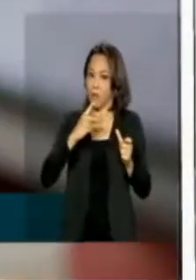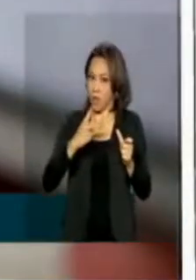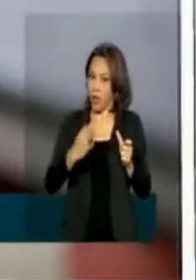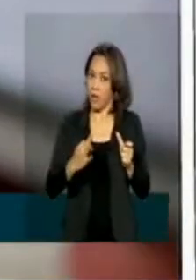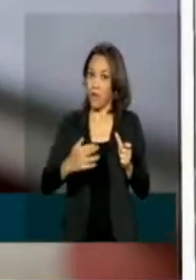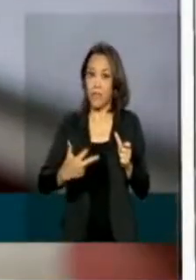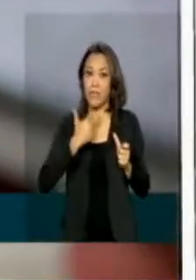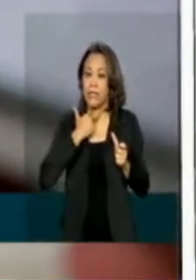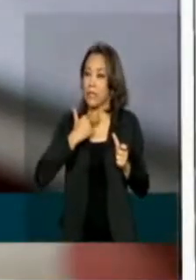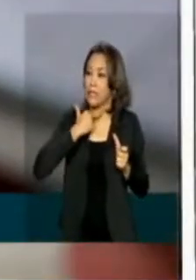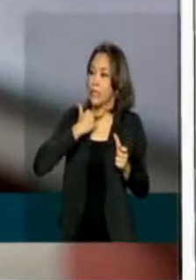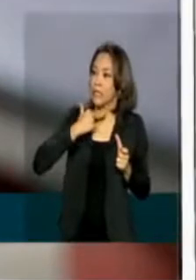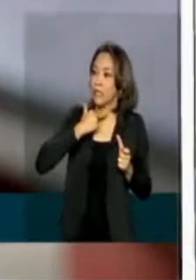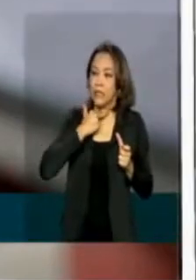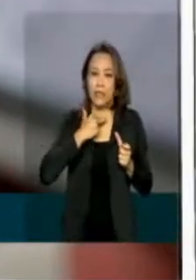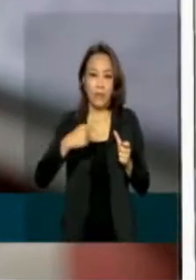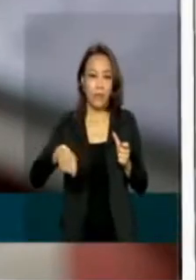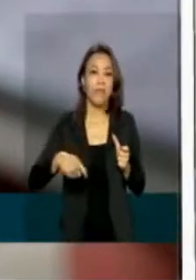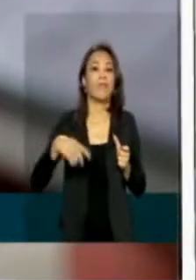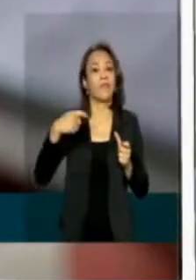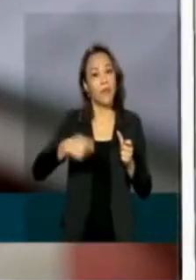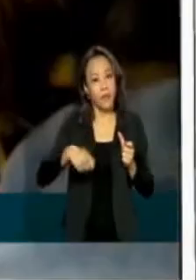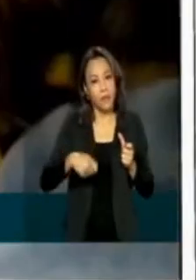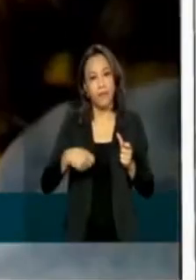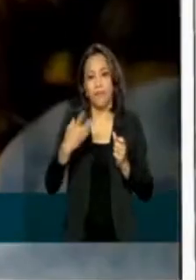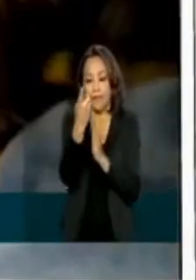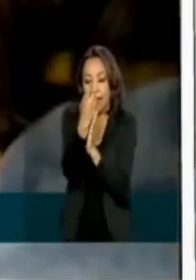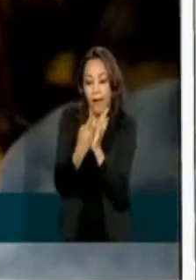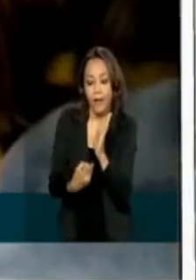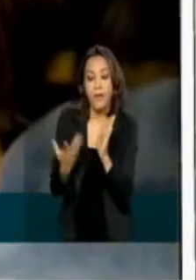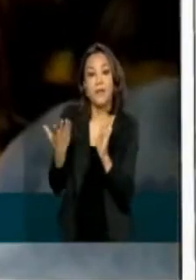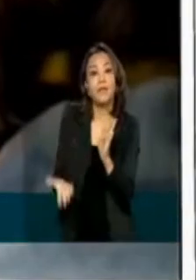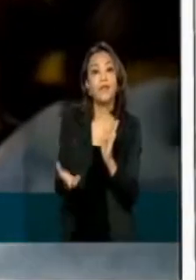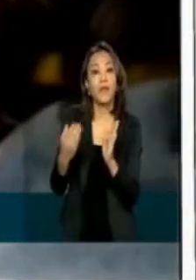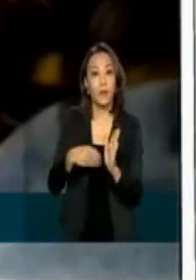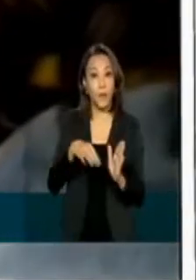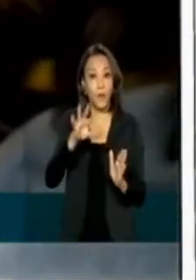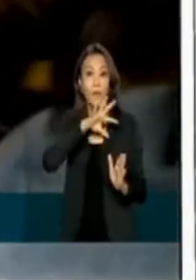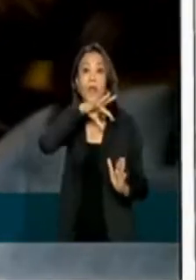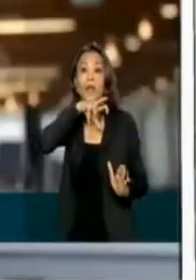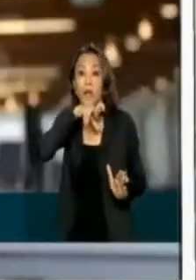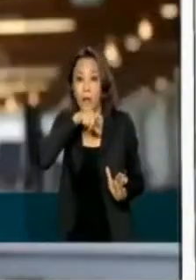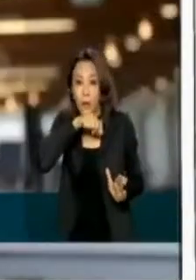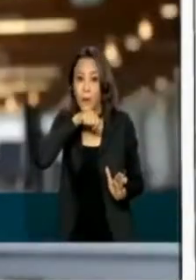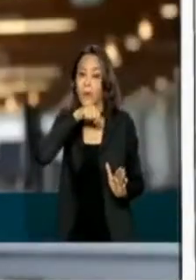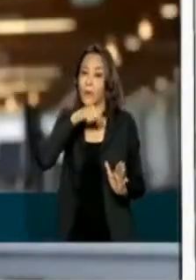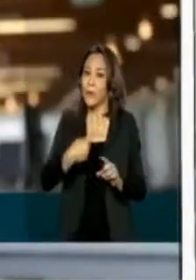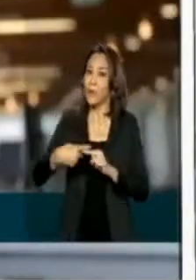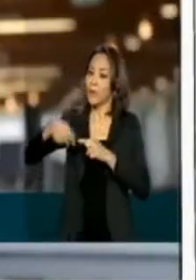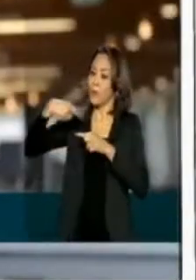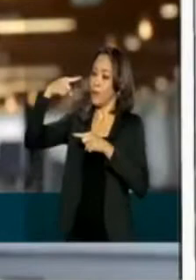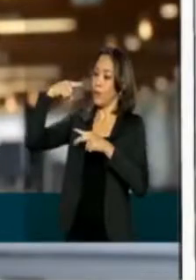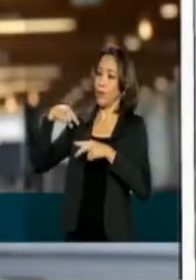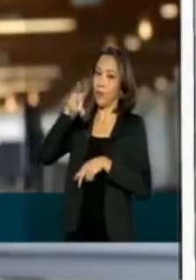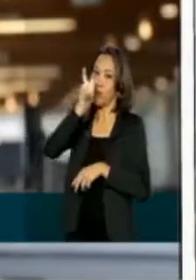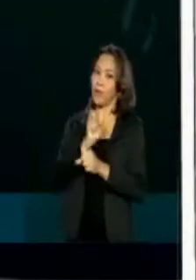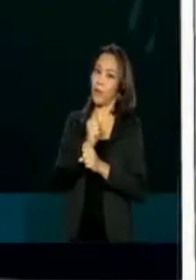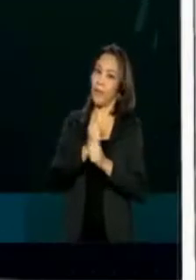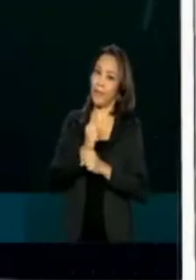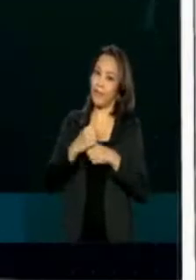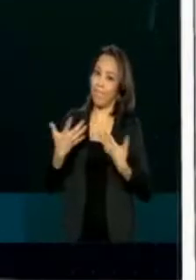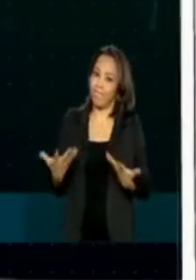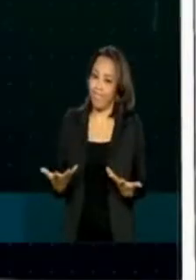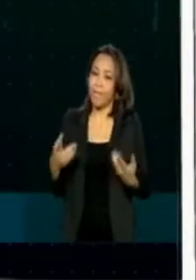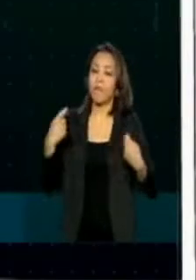pela internet, né? Antigamente era lá no local da Receita para poder regularizar, agora abriu-se esse canal de